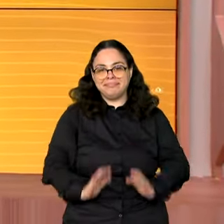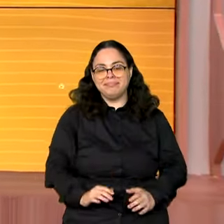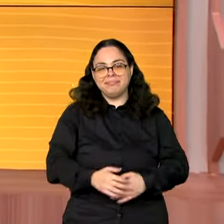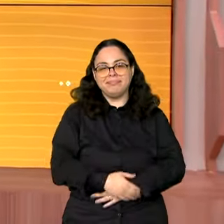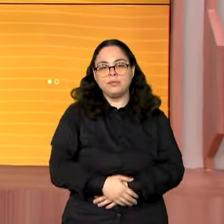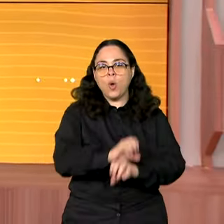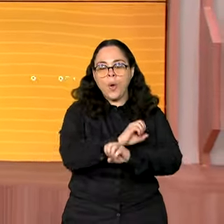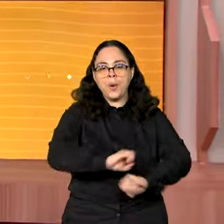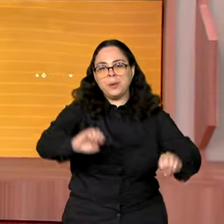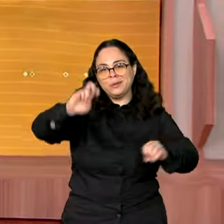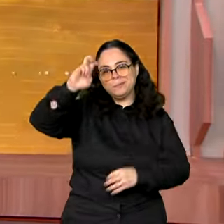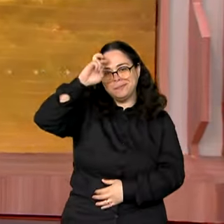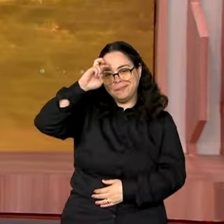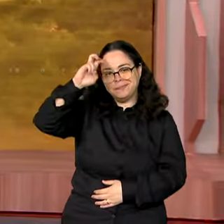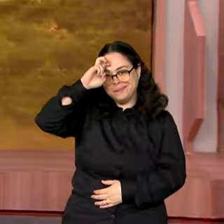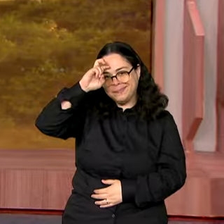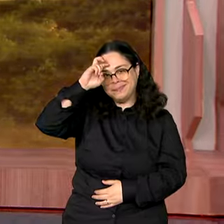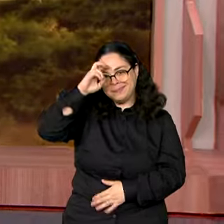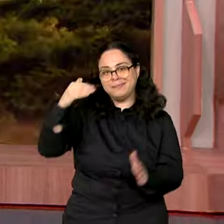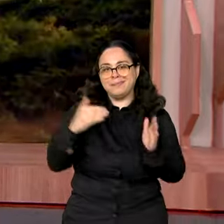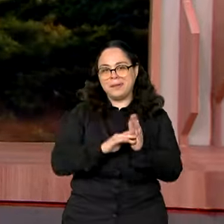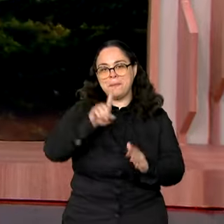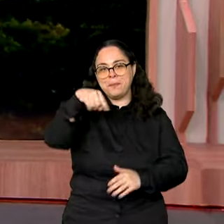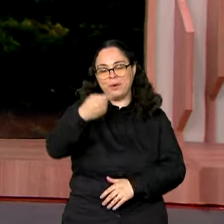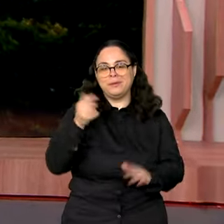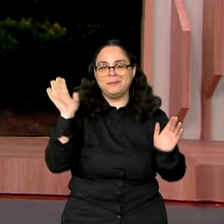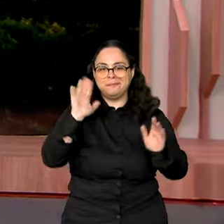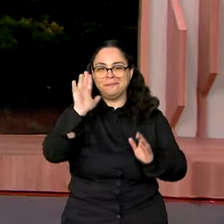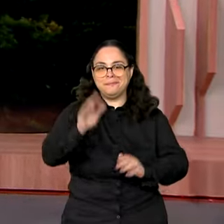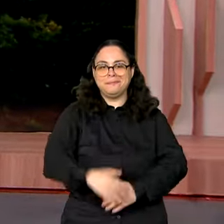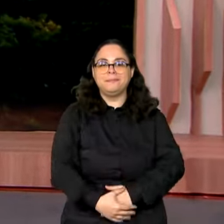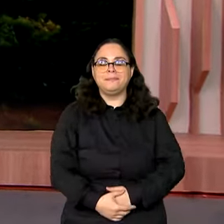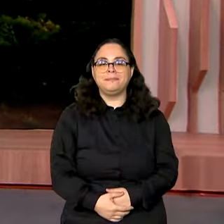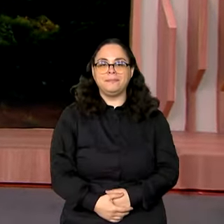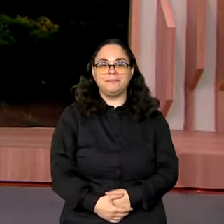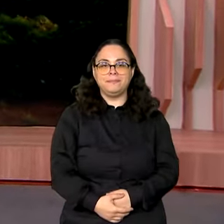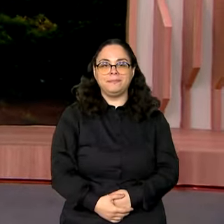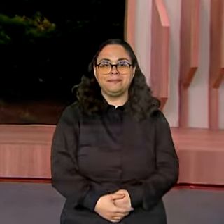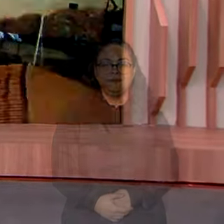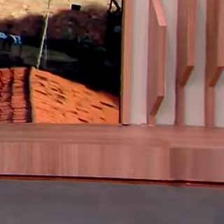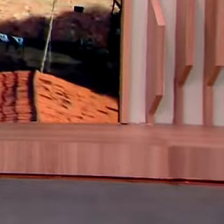cidadão. Uma ótima quinta-feira. Até a próxima. Tchau. Tchau.